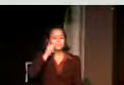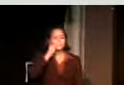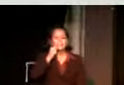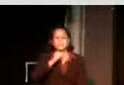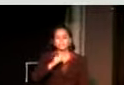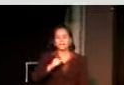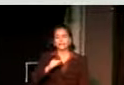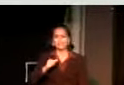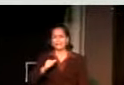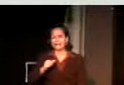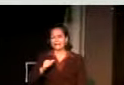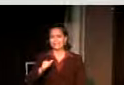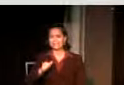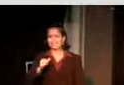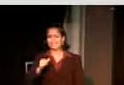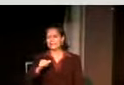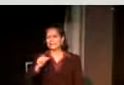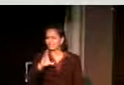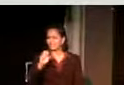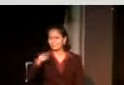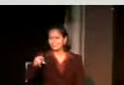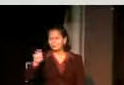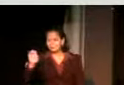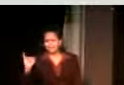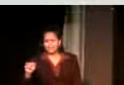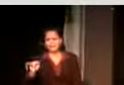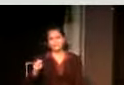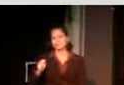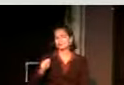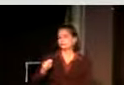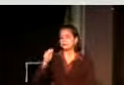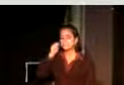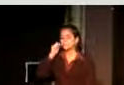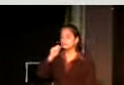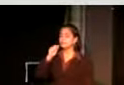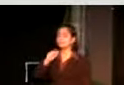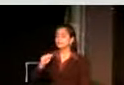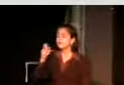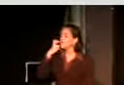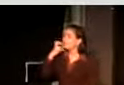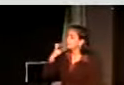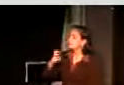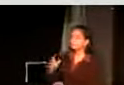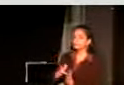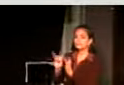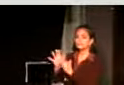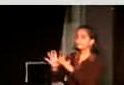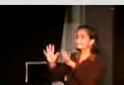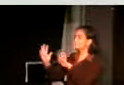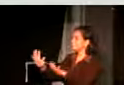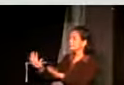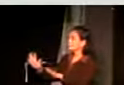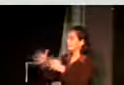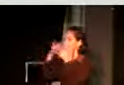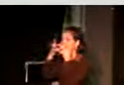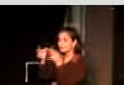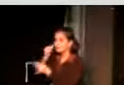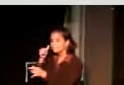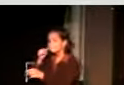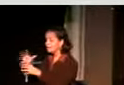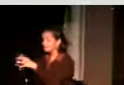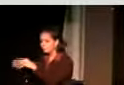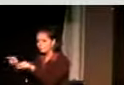não encostavam em homens nem rabis no meio da rua ele para todos se volta da atenção para mulher e